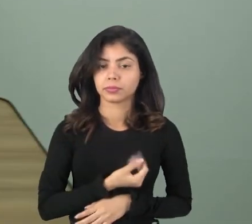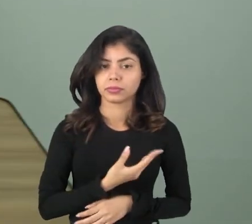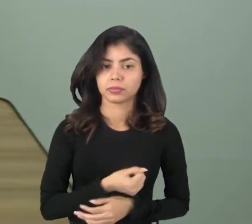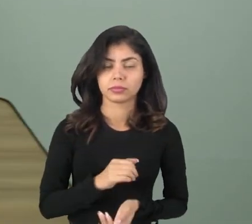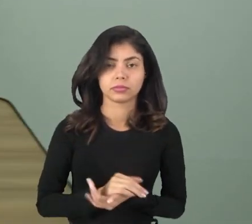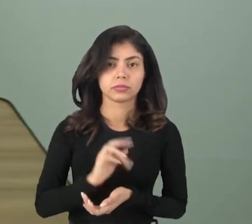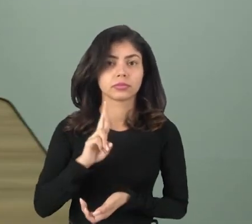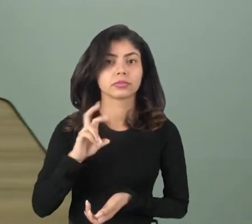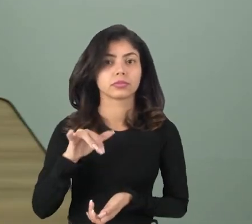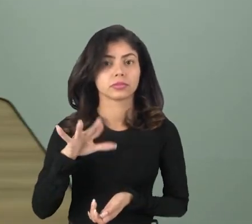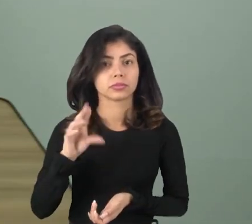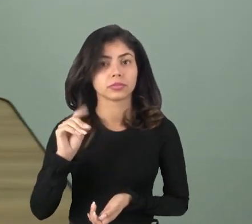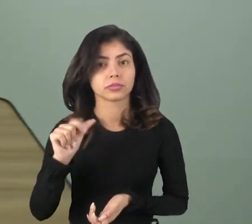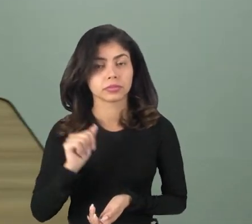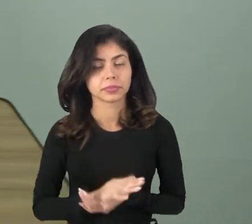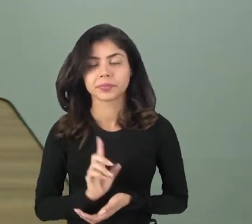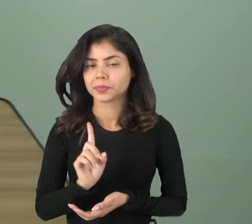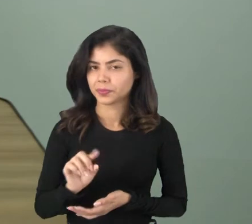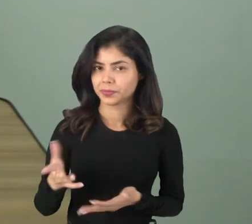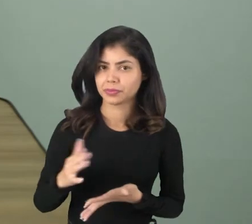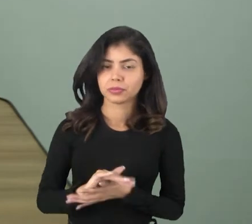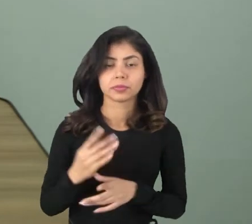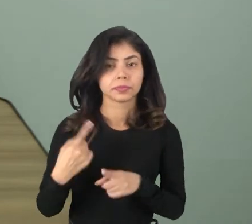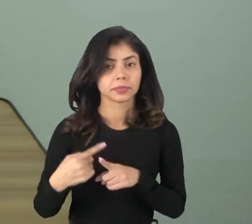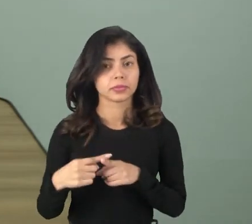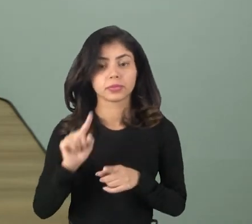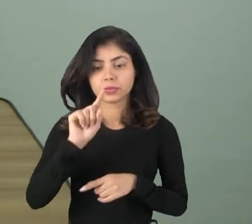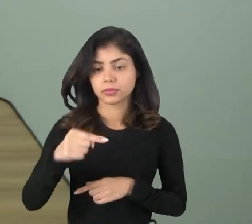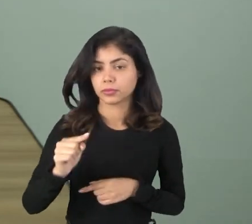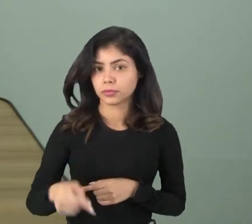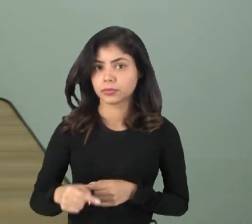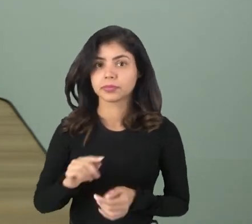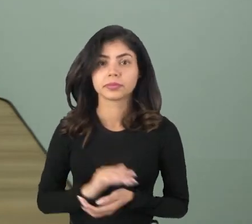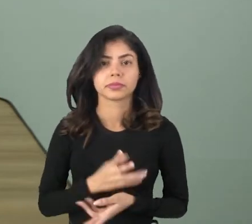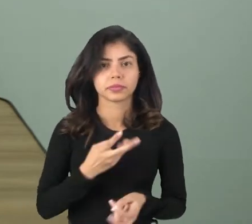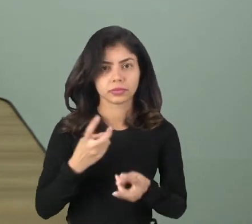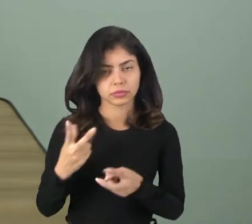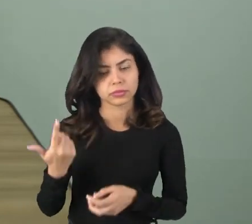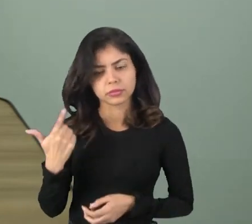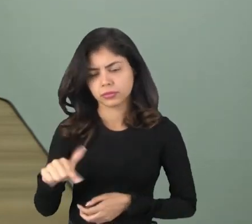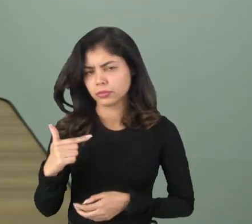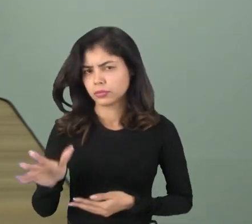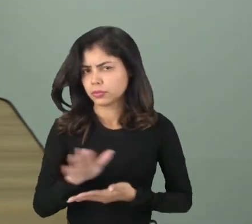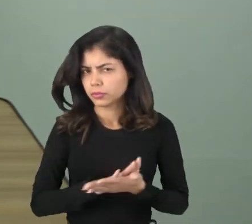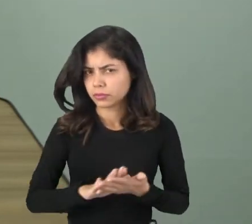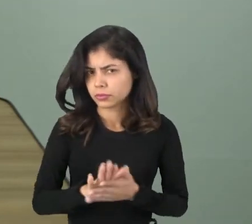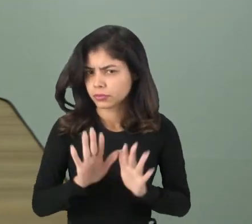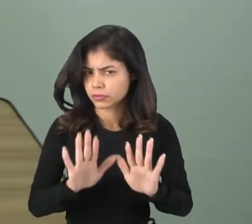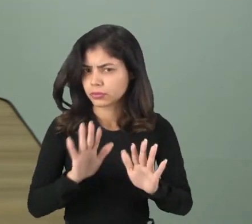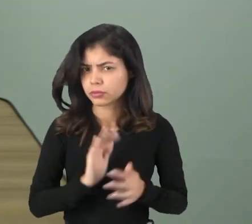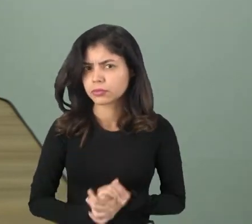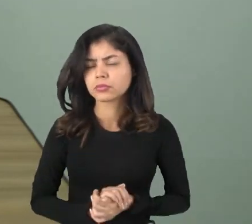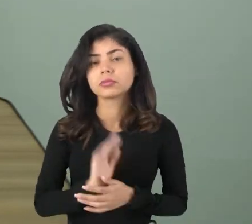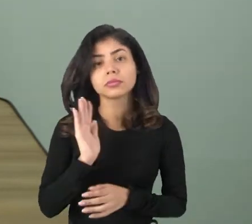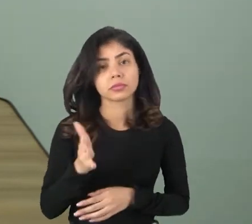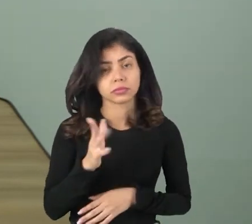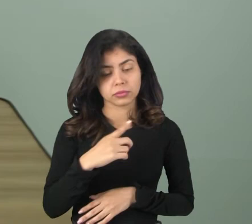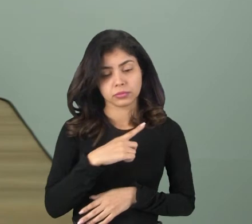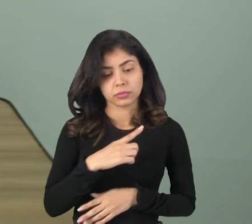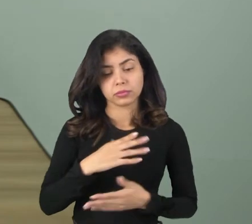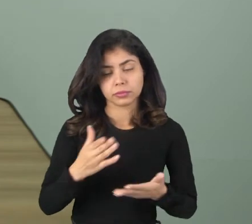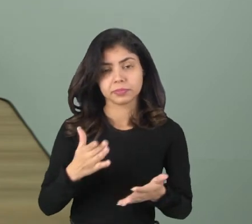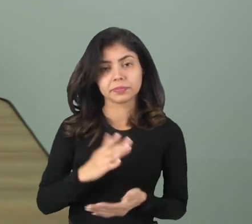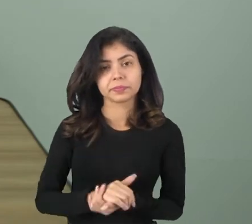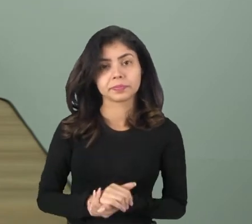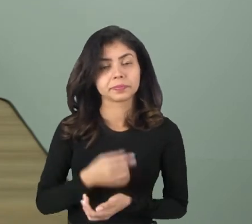números racionais, né? Porque tem vírgula. Perceberam que aqui não tem nenhuma, né? E aqui já